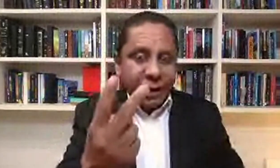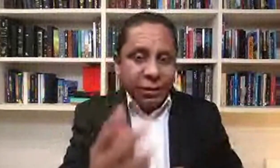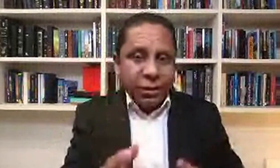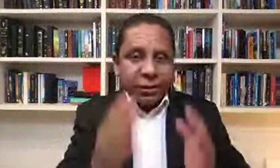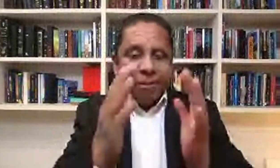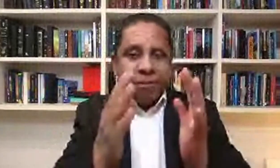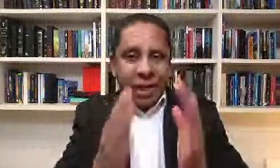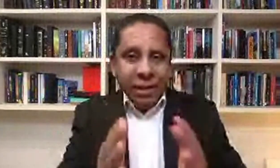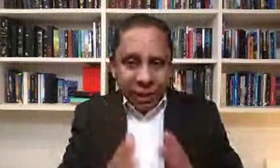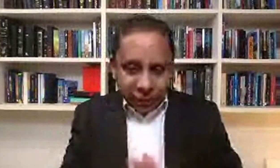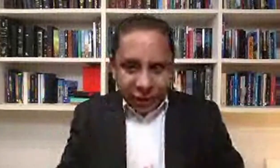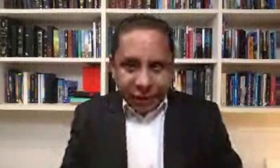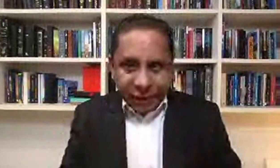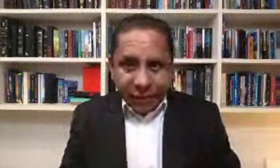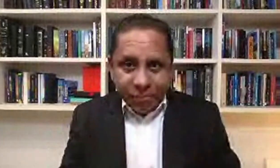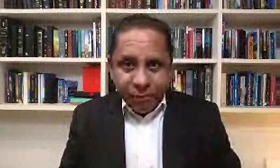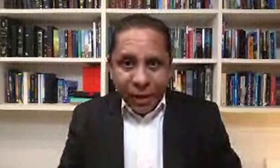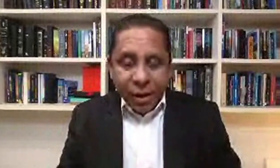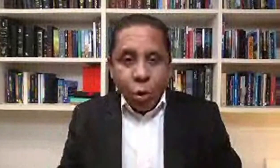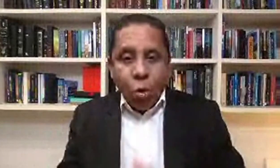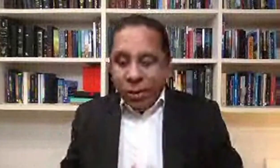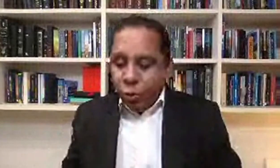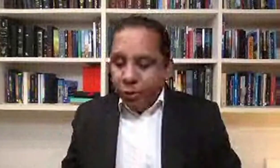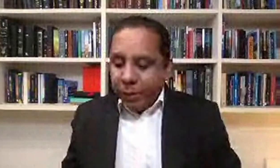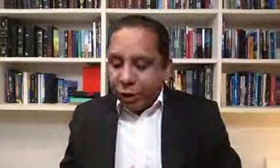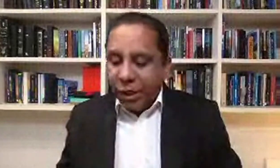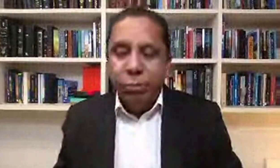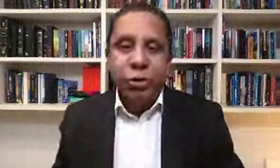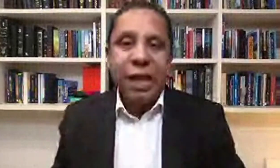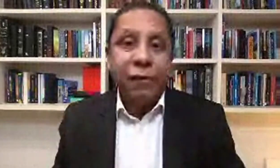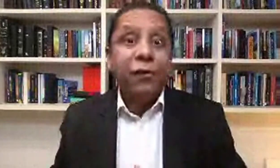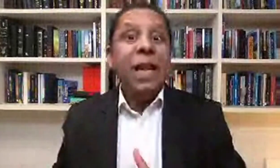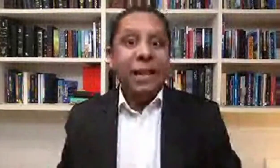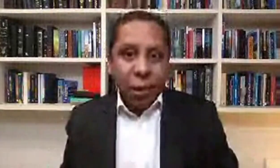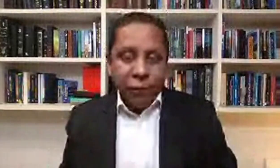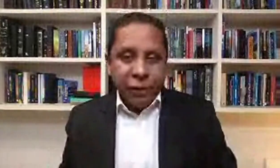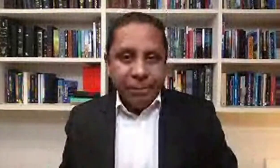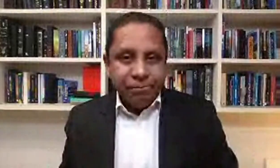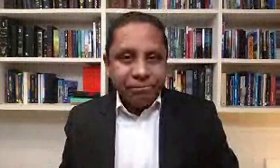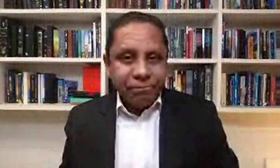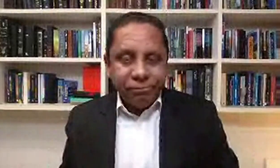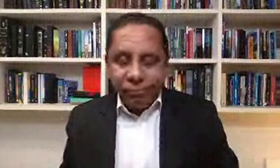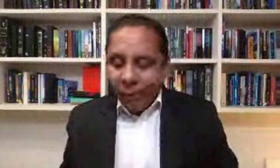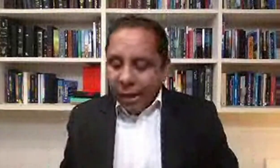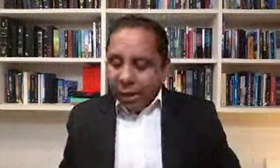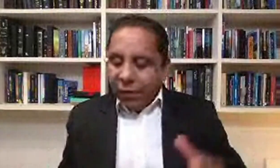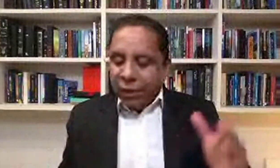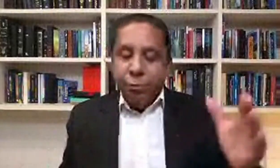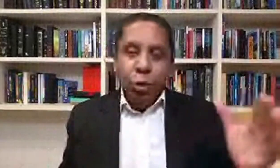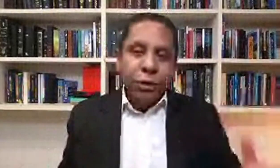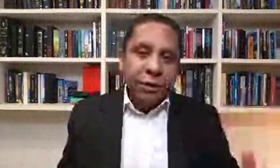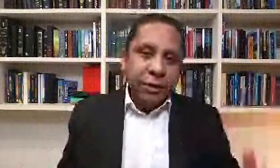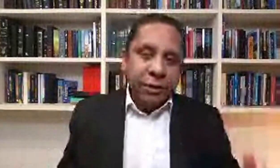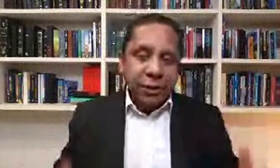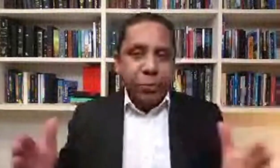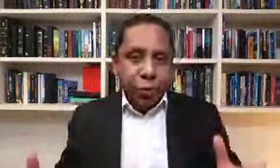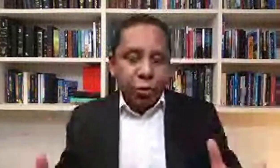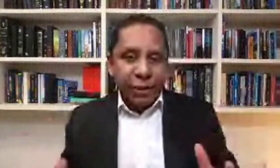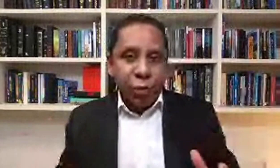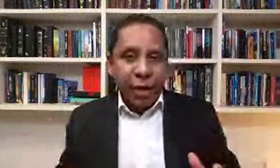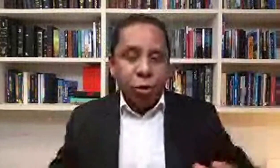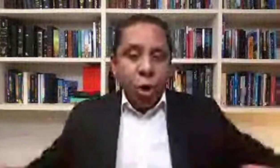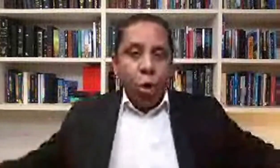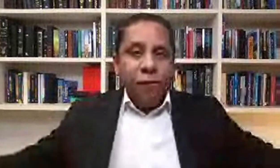duas características da igreja verdadeira. Quando chegamos a Filadélfia, que vai de 1833